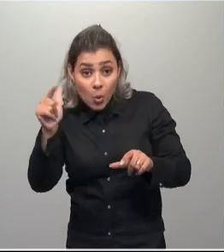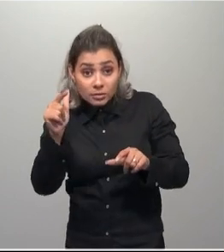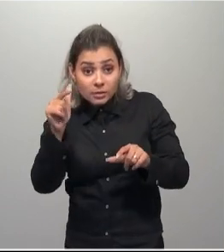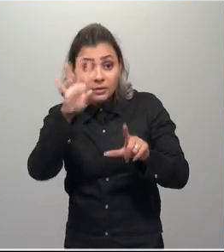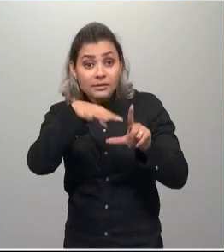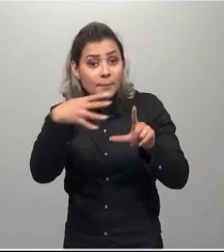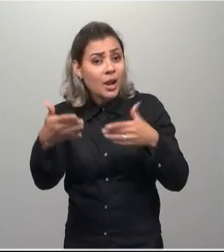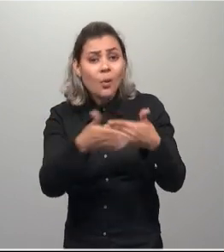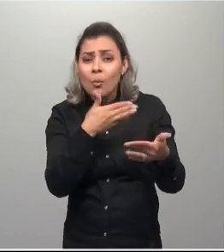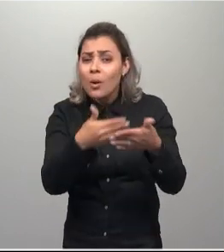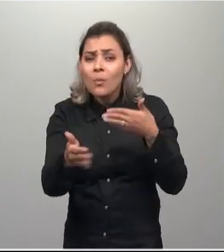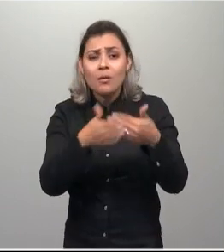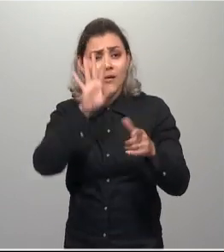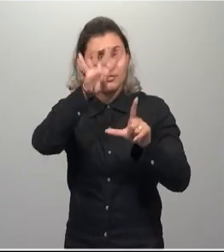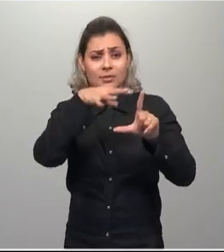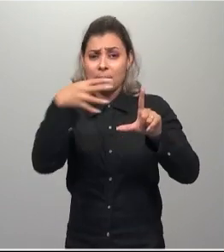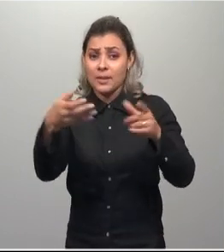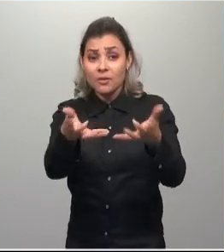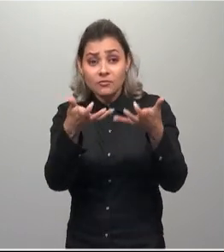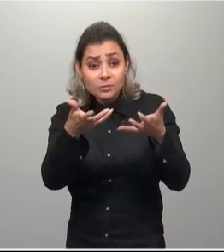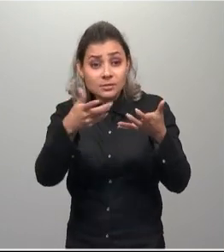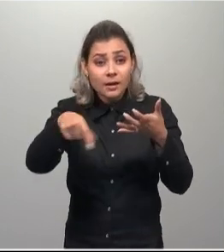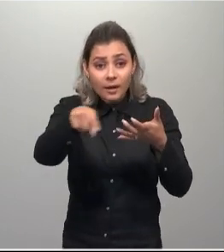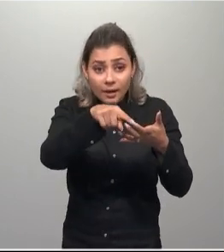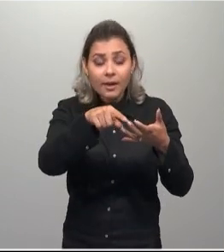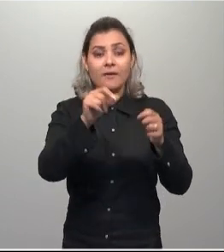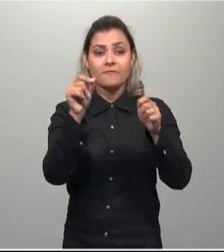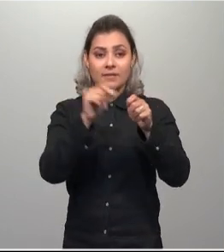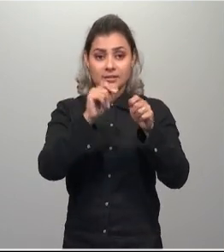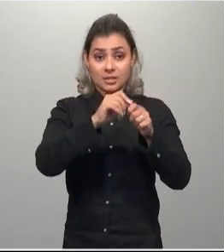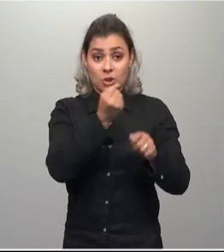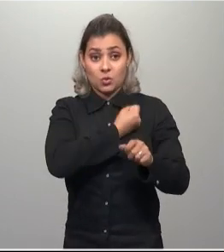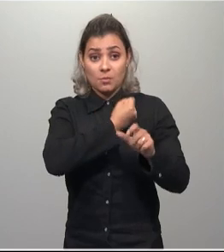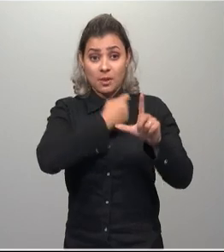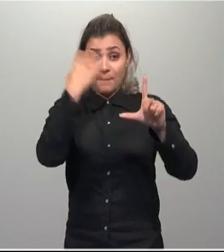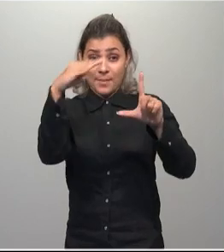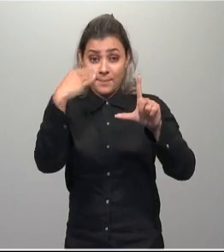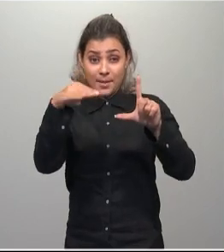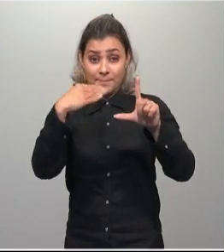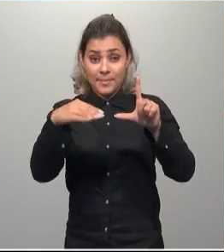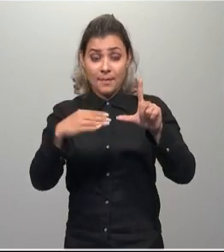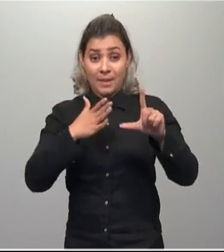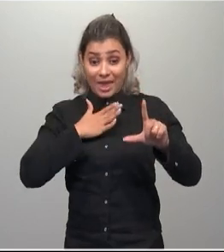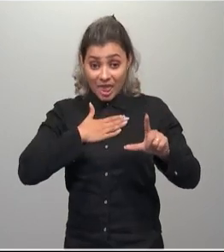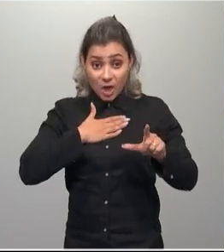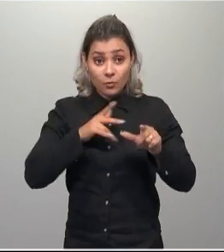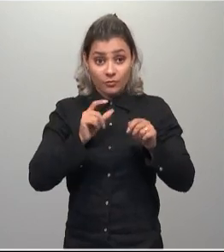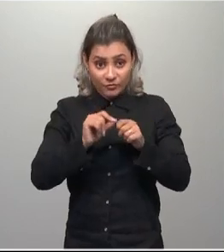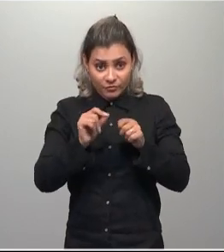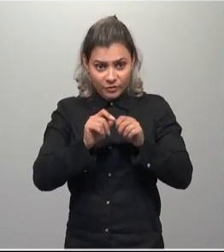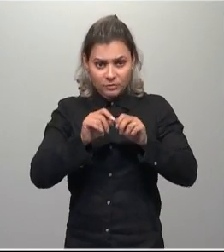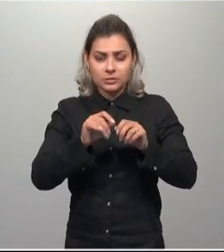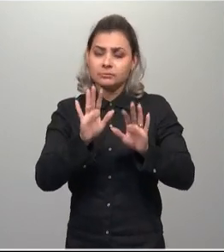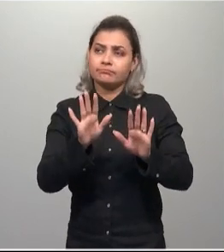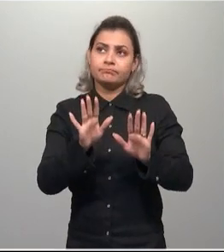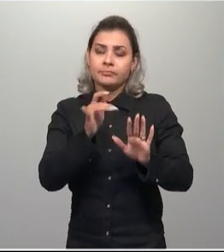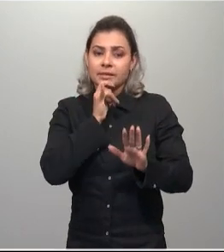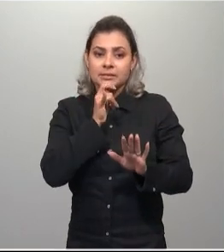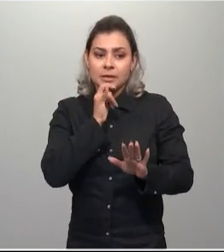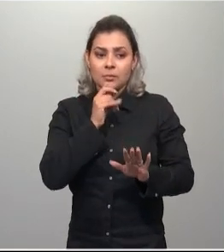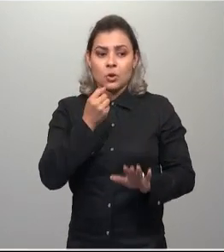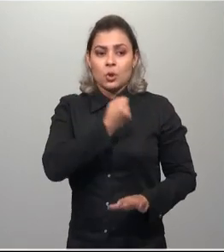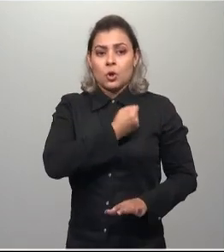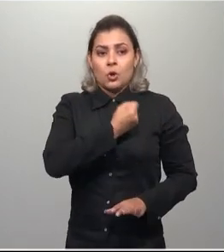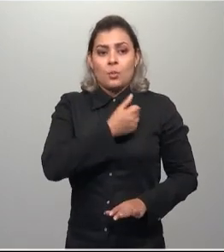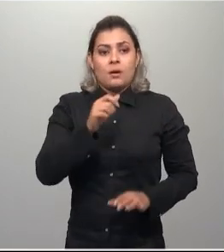qualquer tabela que você fizer e e com os valores eu não peguei uma função diferente de outras pegar uma